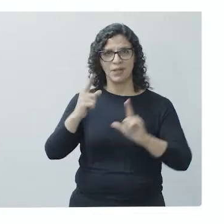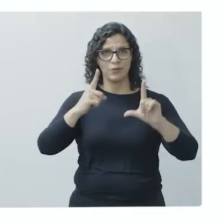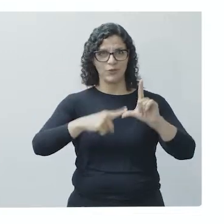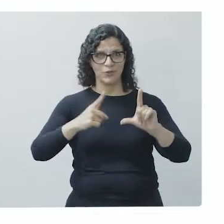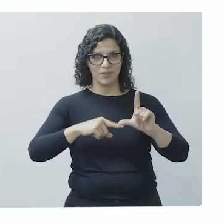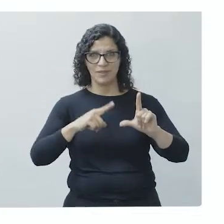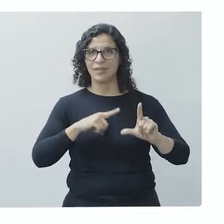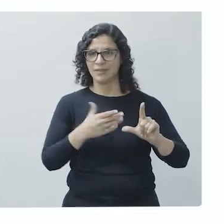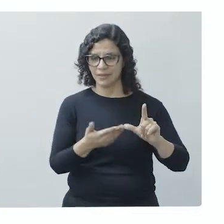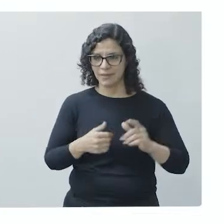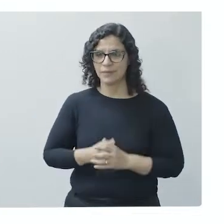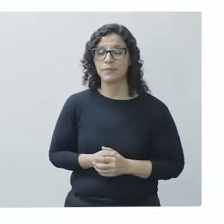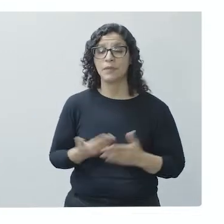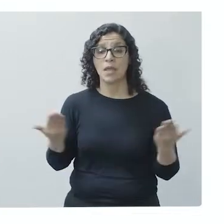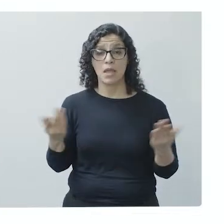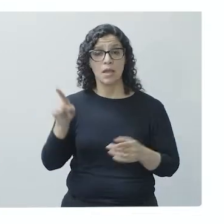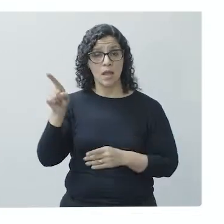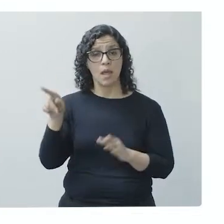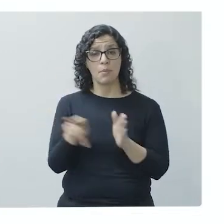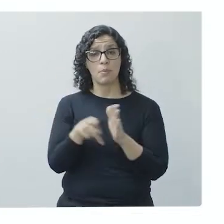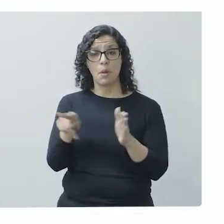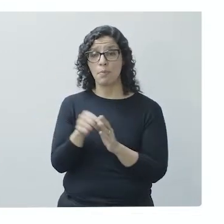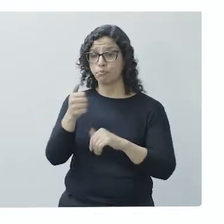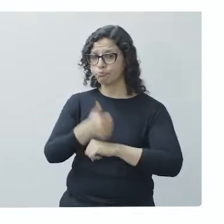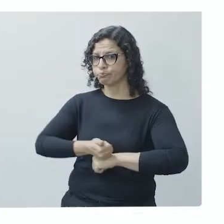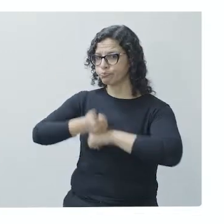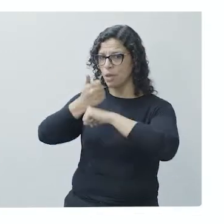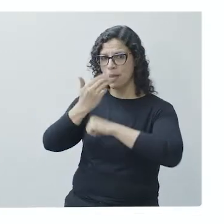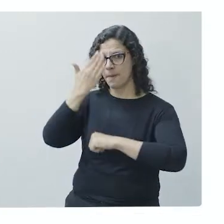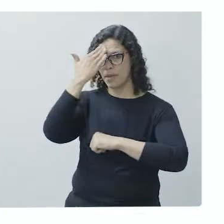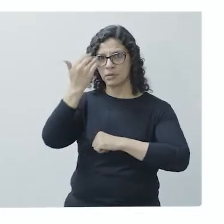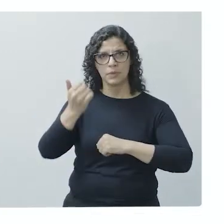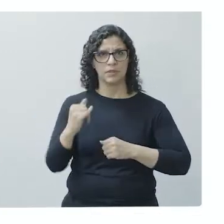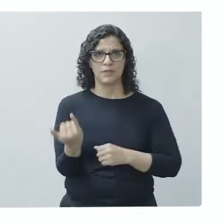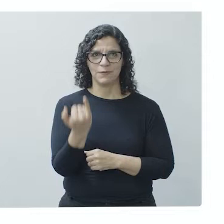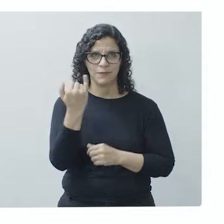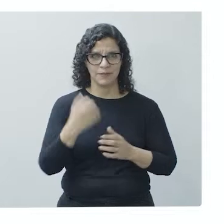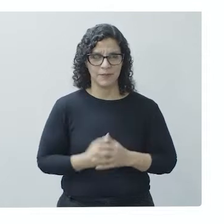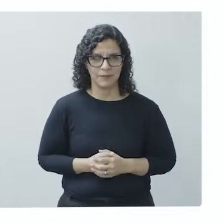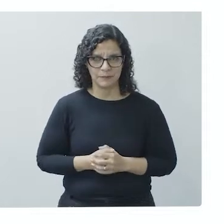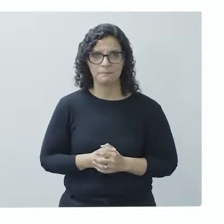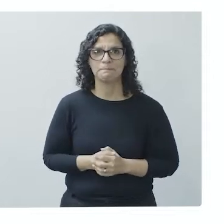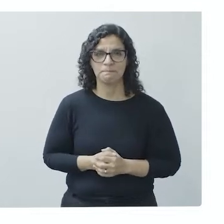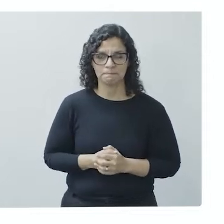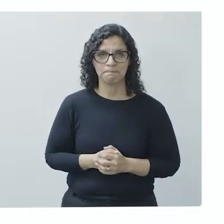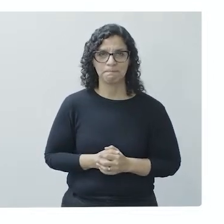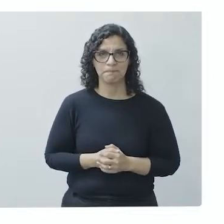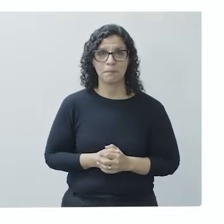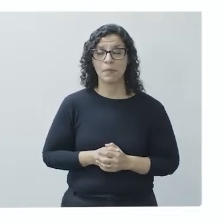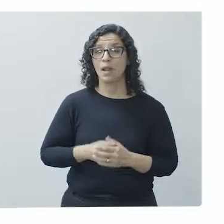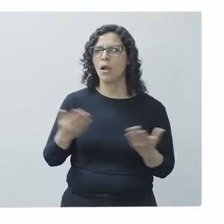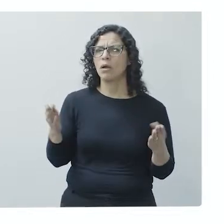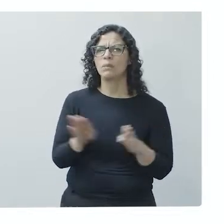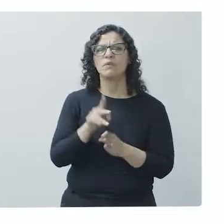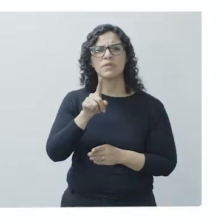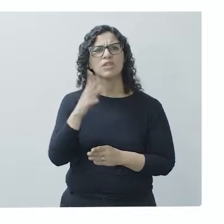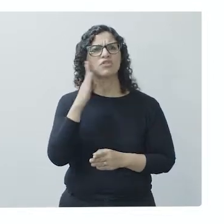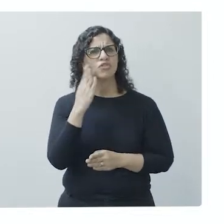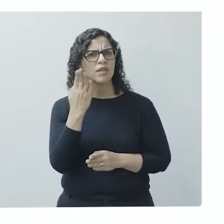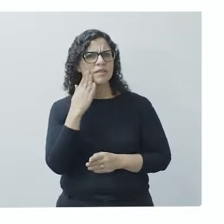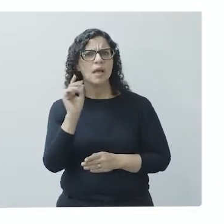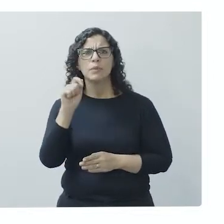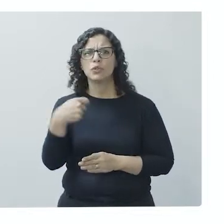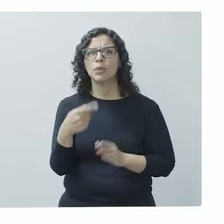Academia Brasileira de Letras, sendo esse um de seus maiores e mais importantes feitos. Será que você já